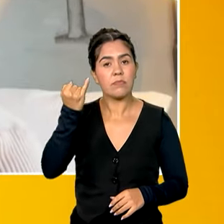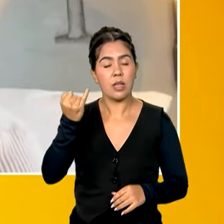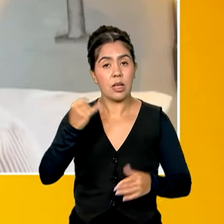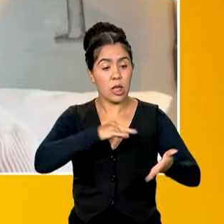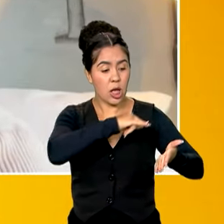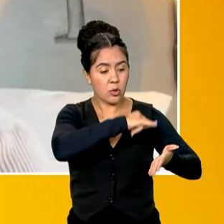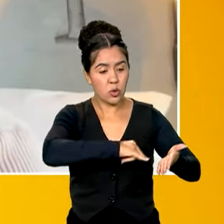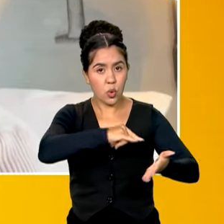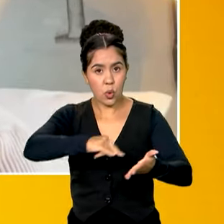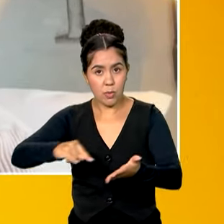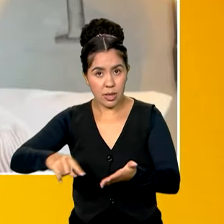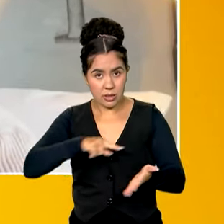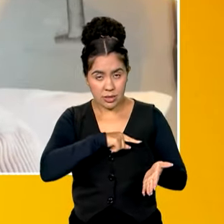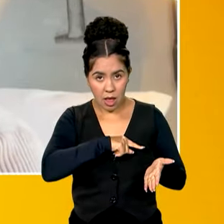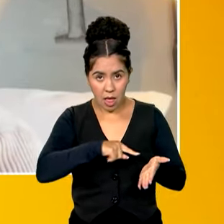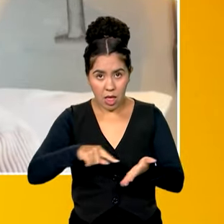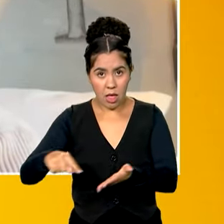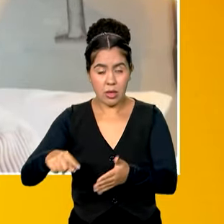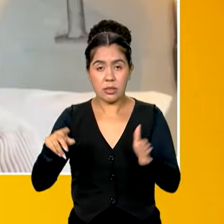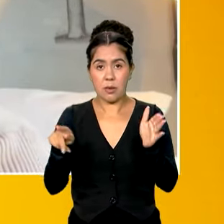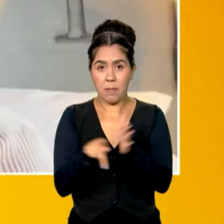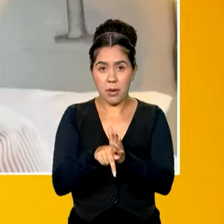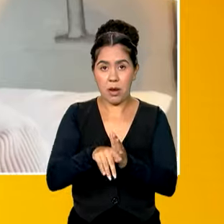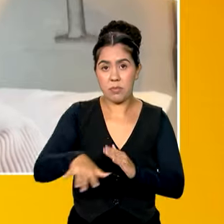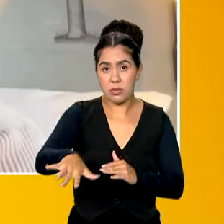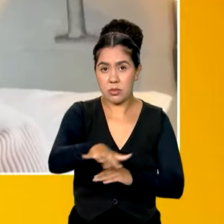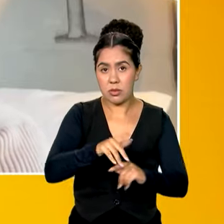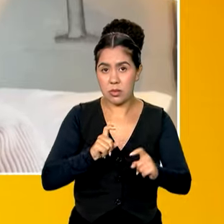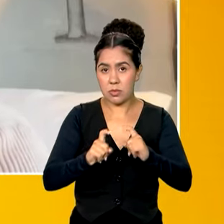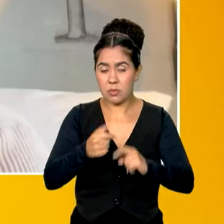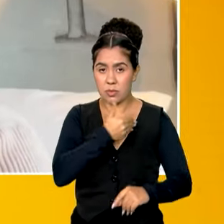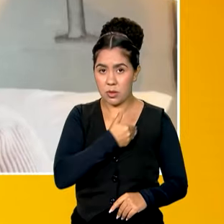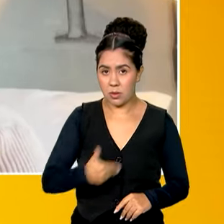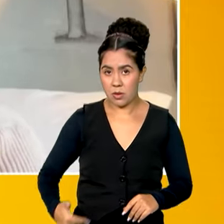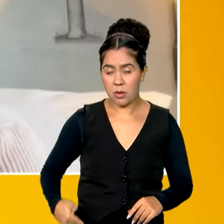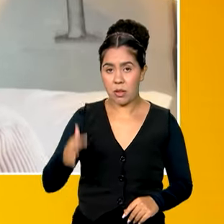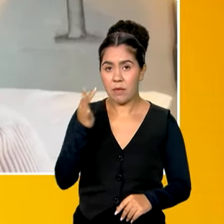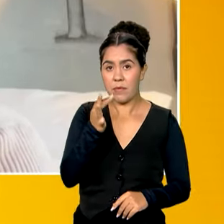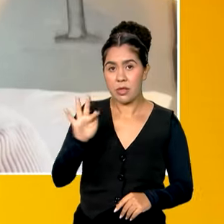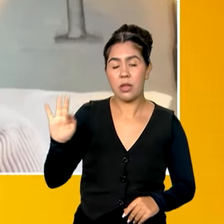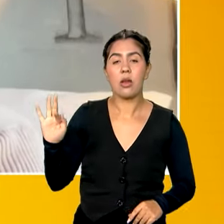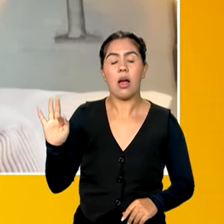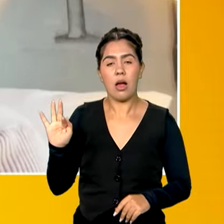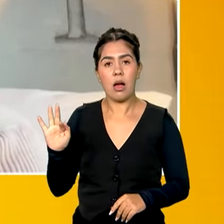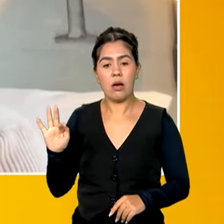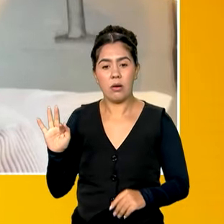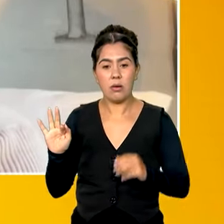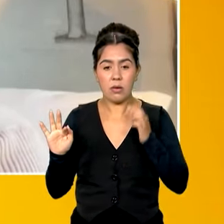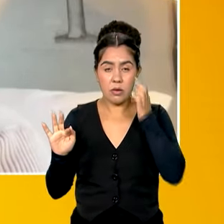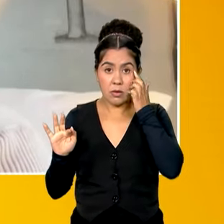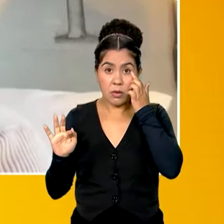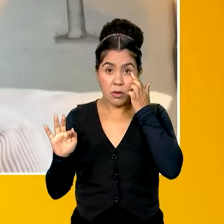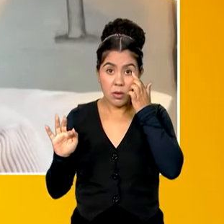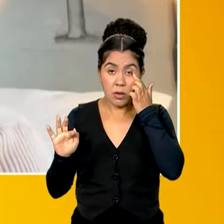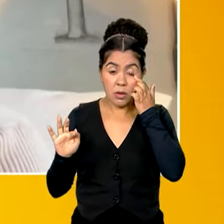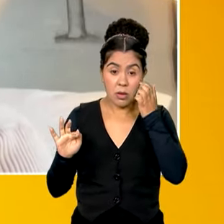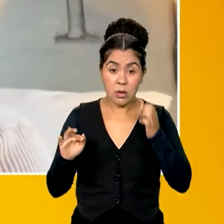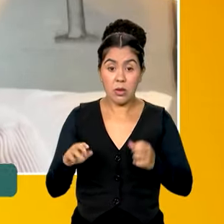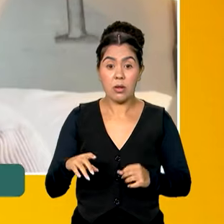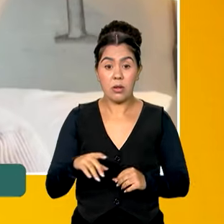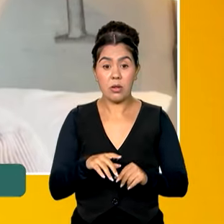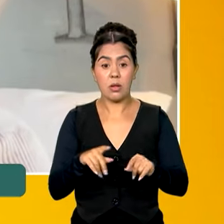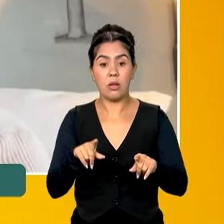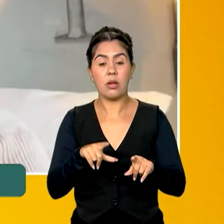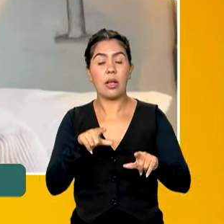nas rotinas dos órgãos da administração pública federal, ela registra diferentes dimensões da vida da